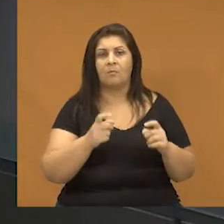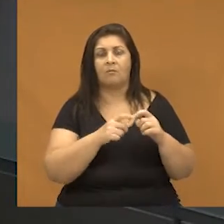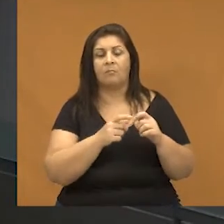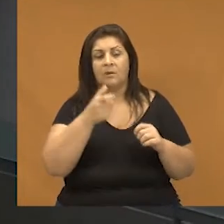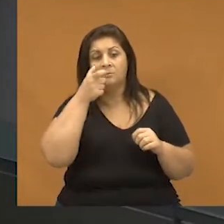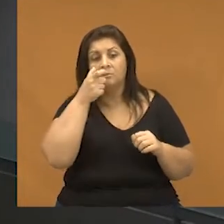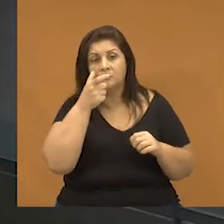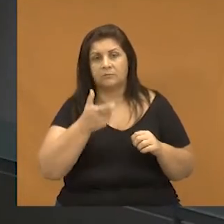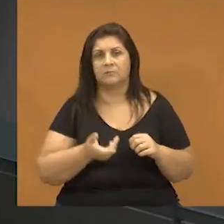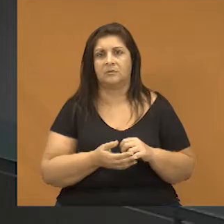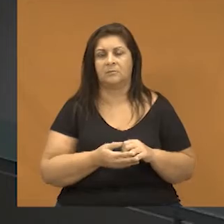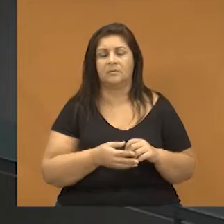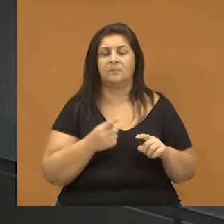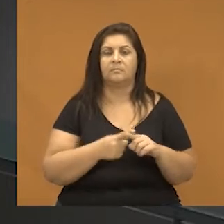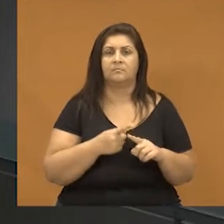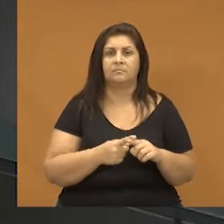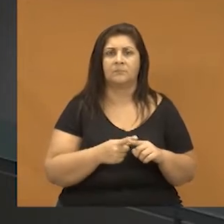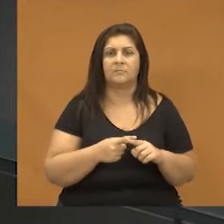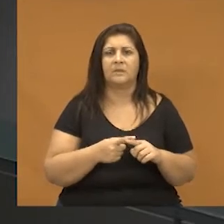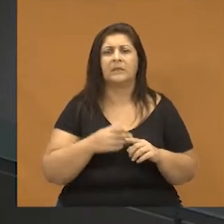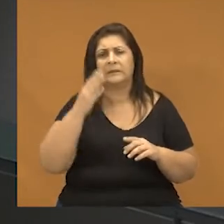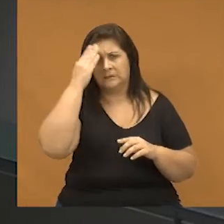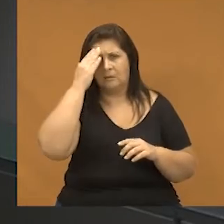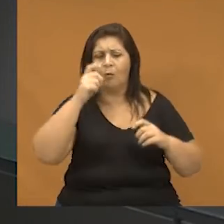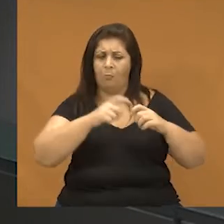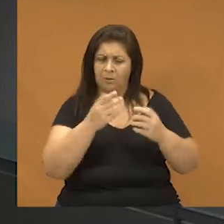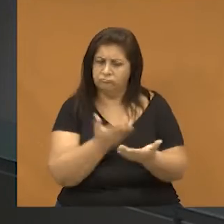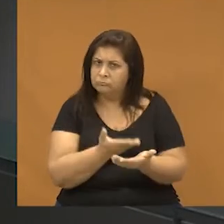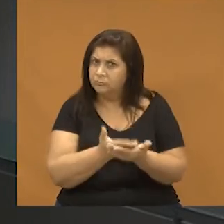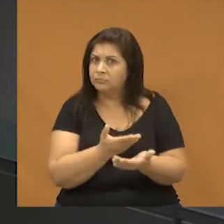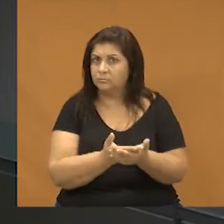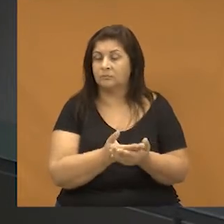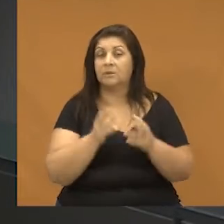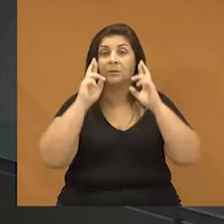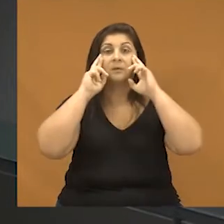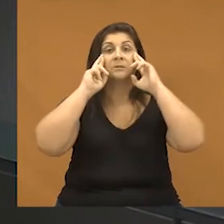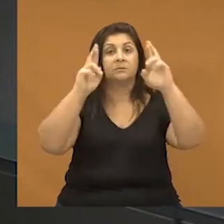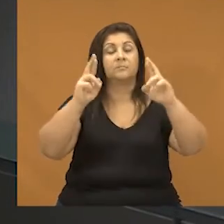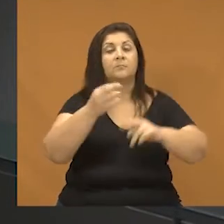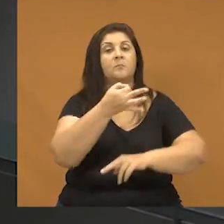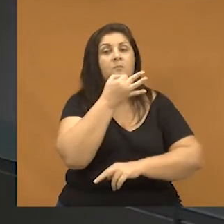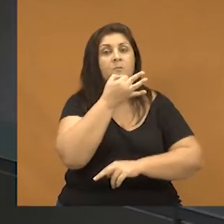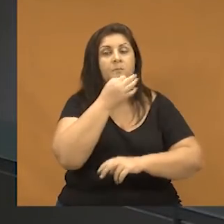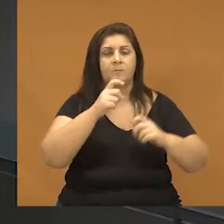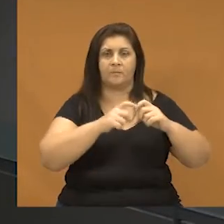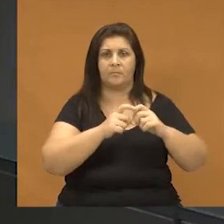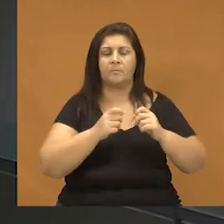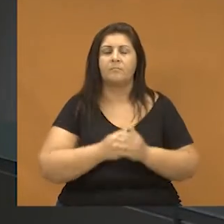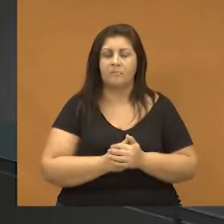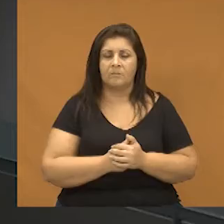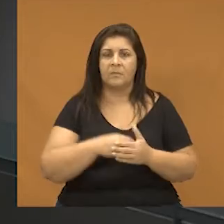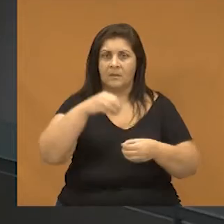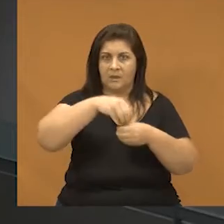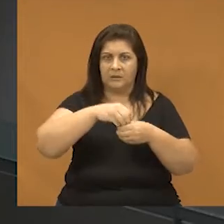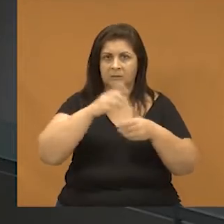porque a gente sabe que o cara estudou e a gente tem que respeitar a opinião do médico. Ele é a autoridade máxima dentro